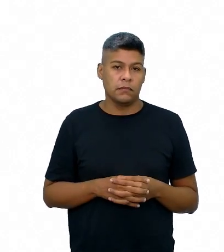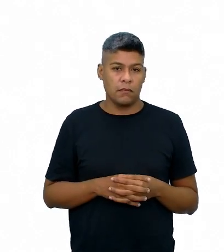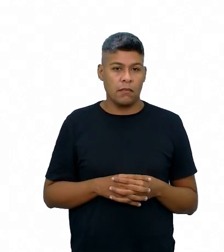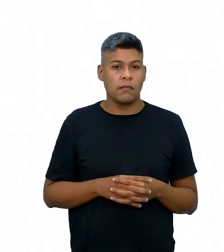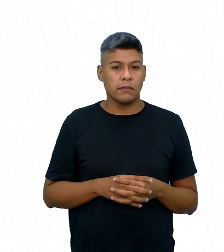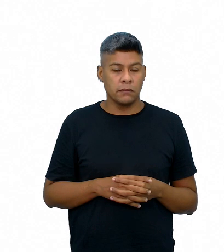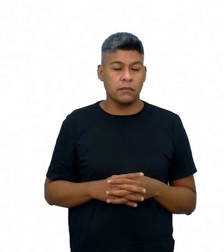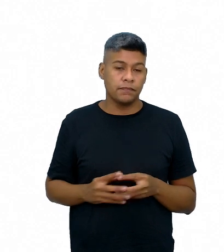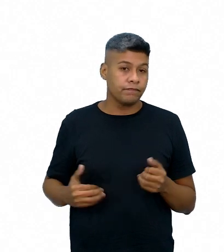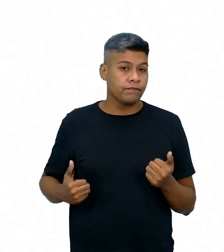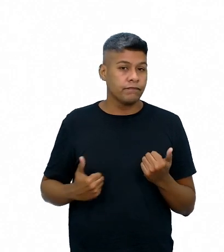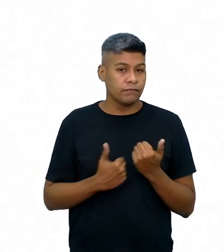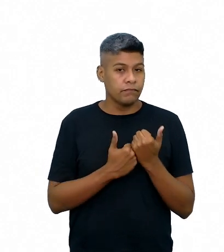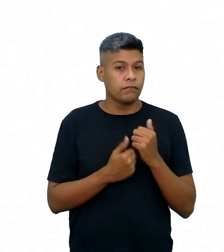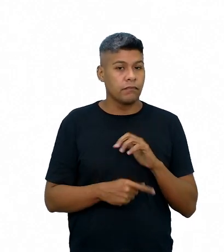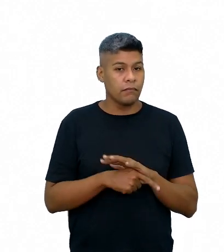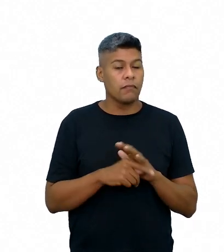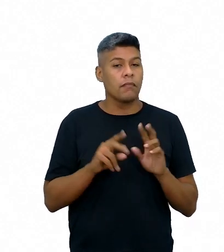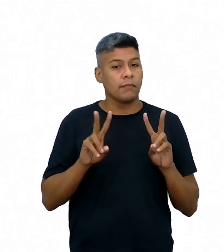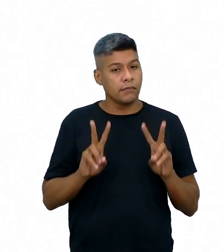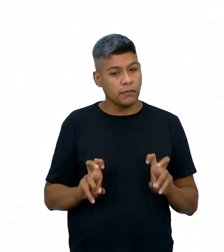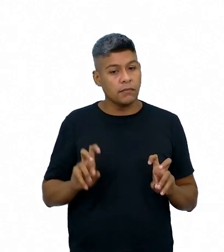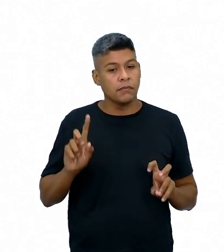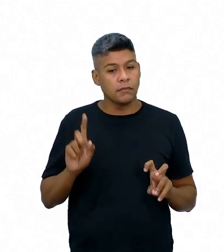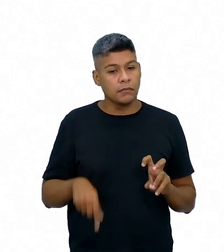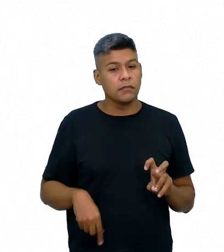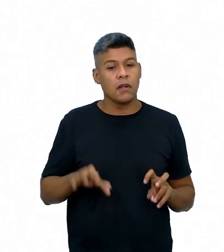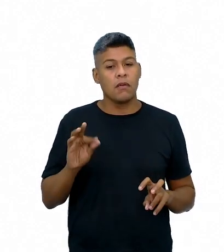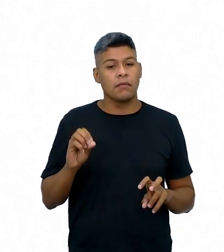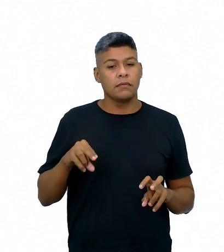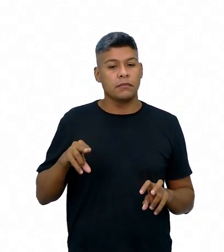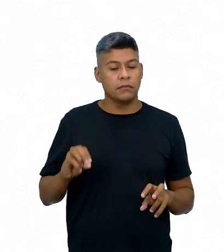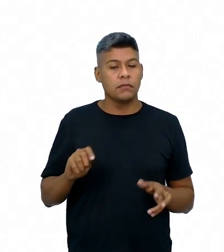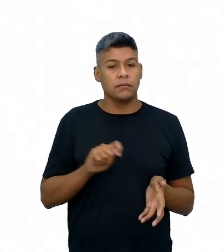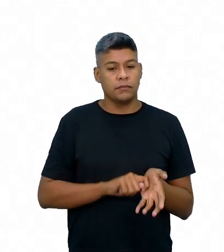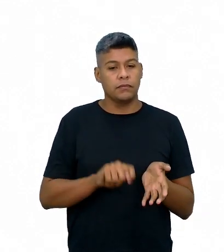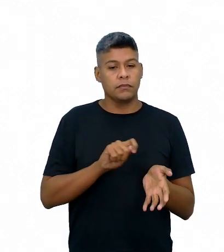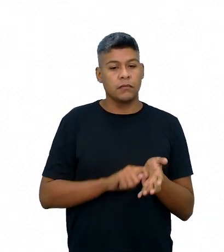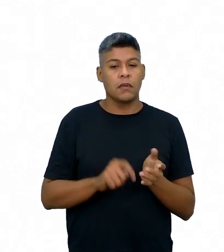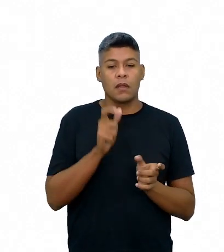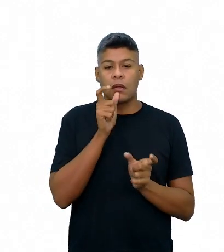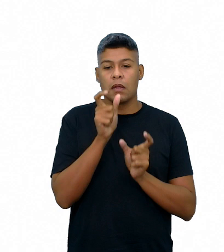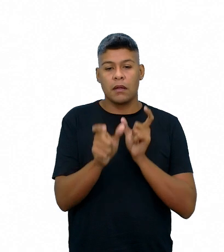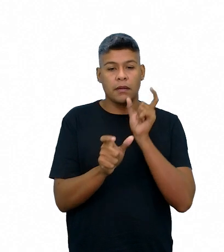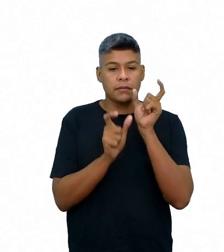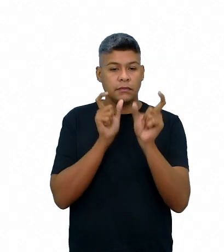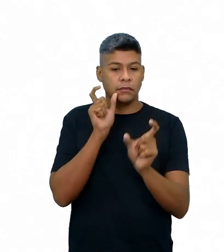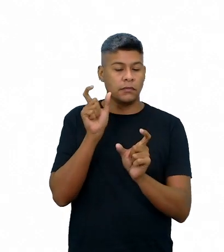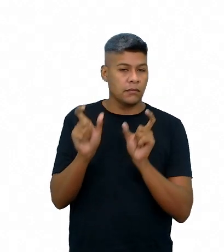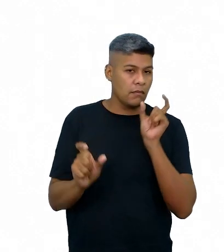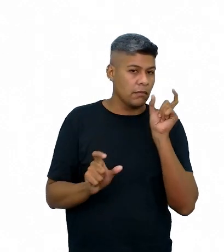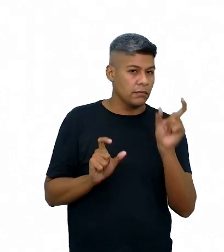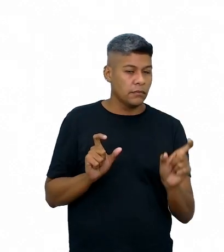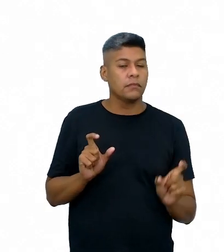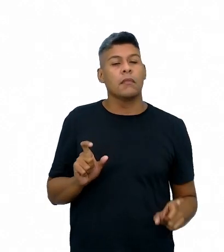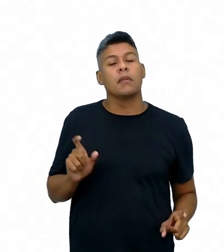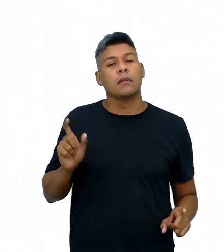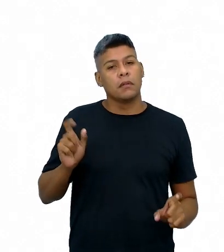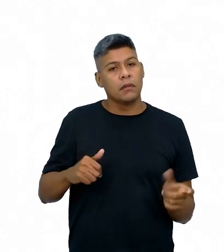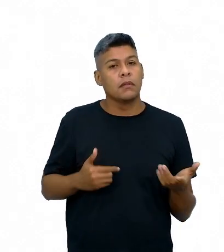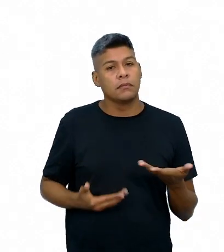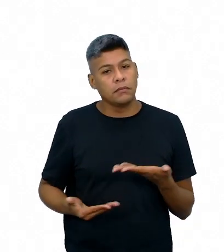que servem de apoio para esse tema? O fono ortográfico, o som das palavras e a